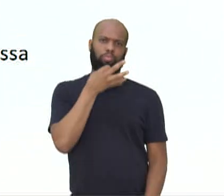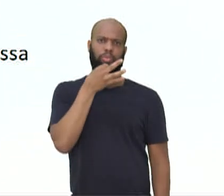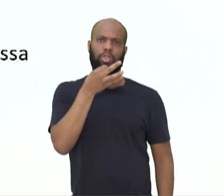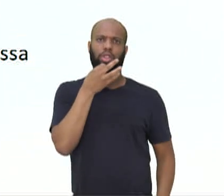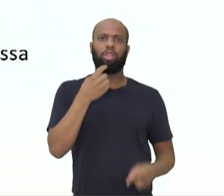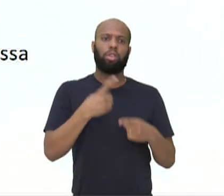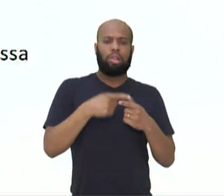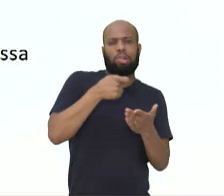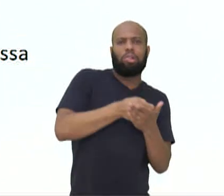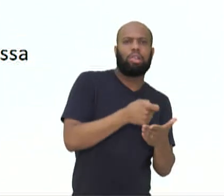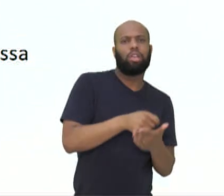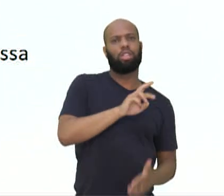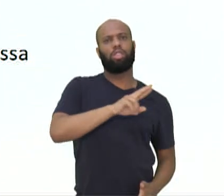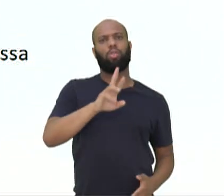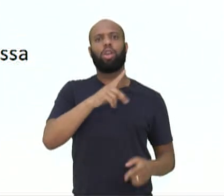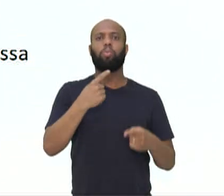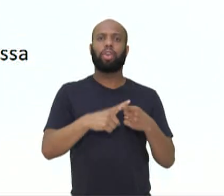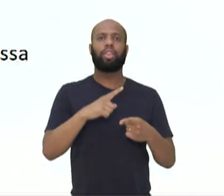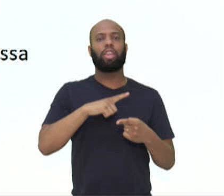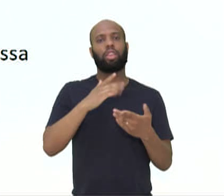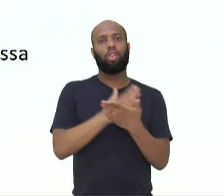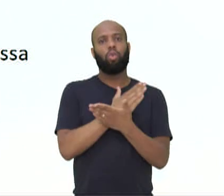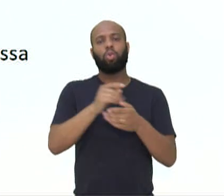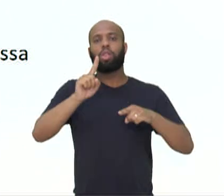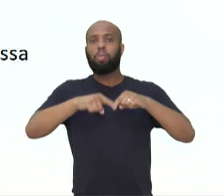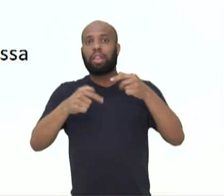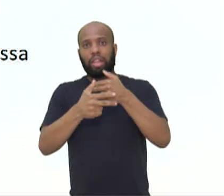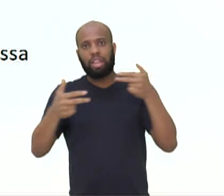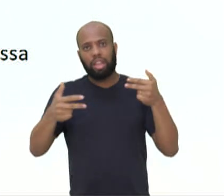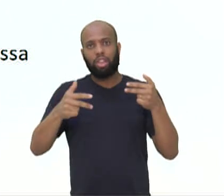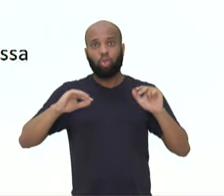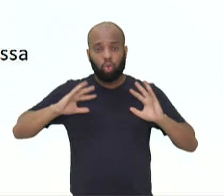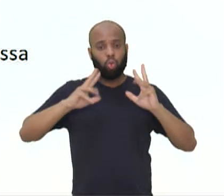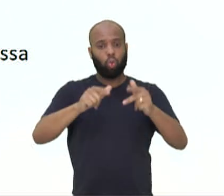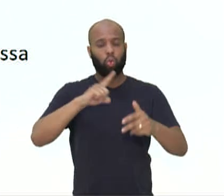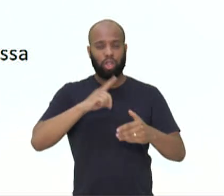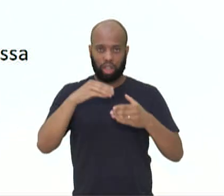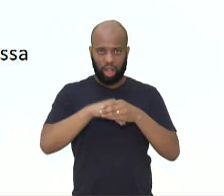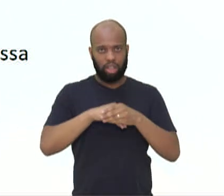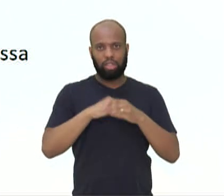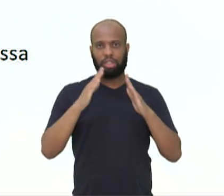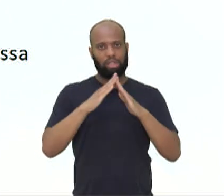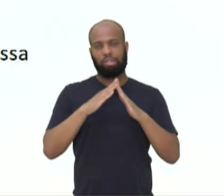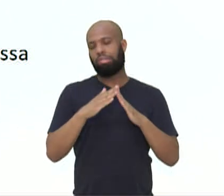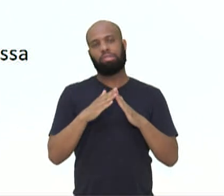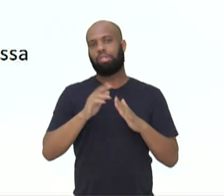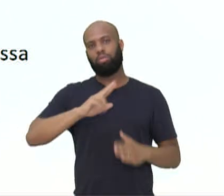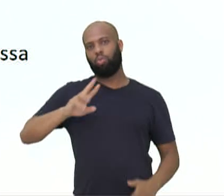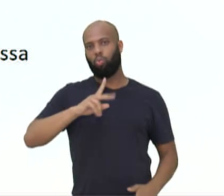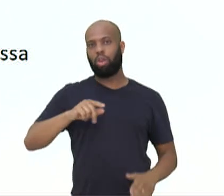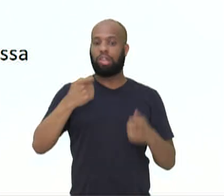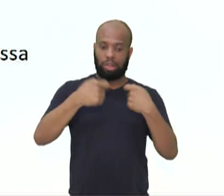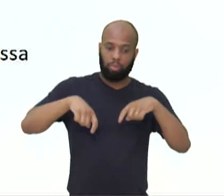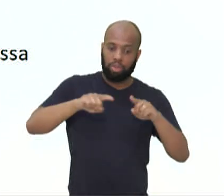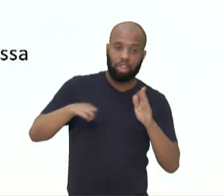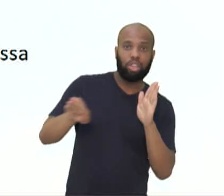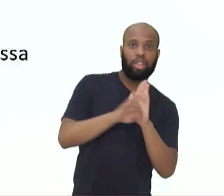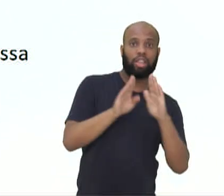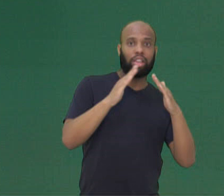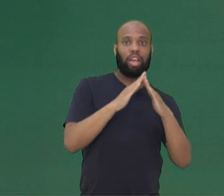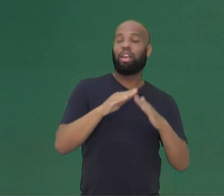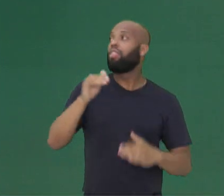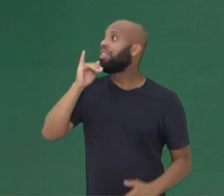gente tem alguns materiais para utilizar e nem todo mundo tem esses materiais em casa. Então não precisa chegar em casa e falar assim: